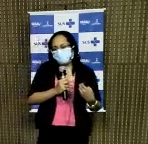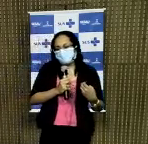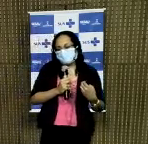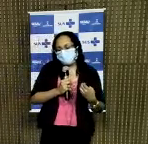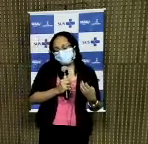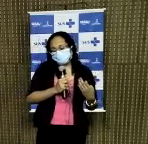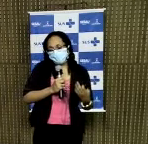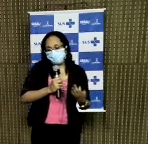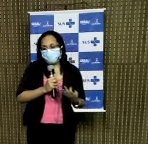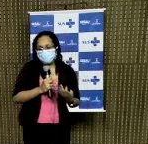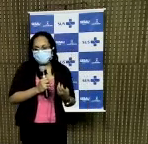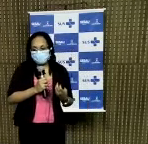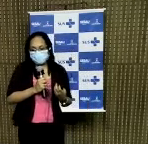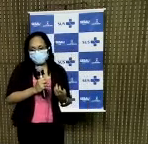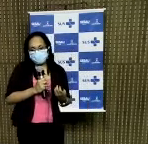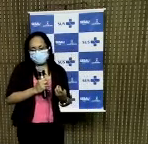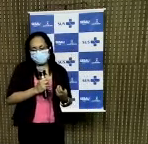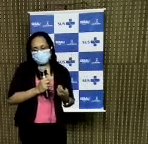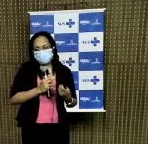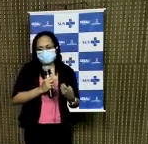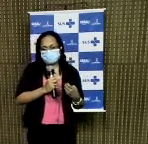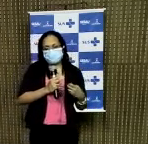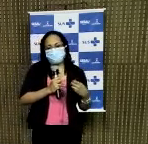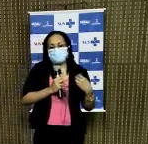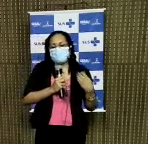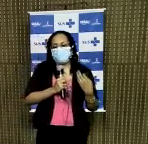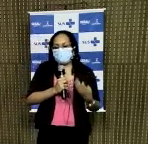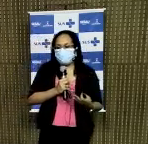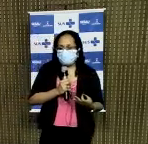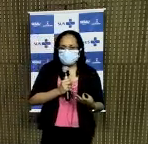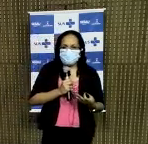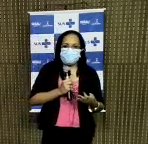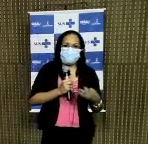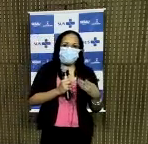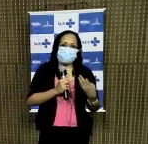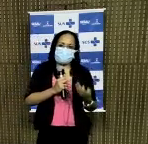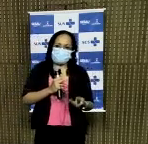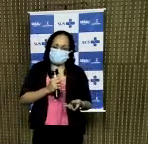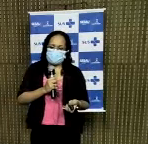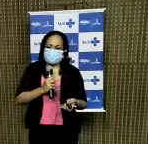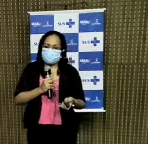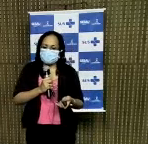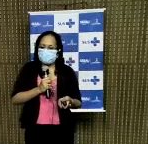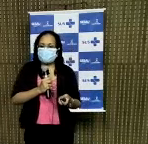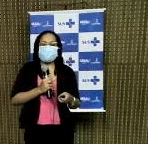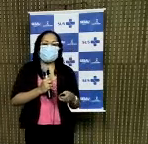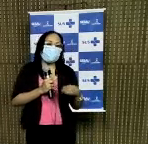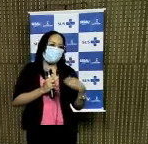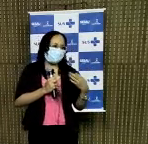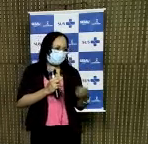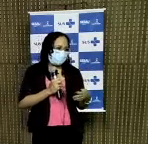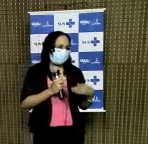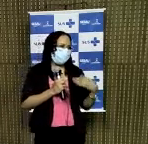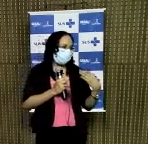detectar, assim, para que a gente não perca o vínculo, né, com a paciente. Com relação às ações, a gente pode elaborar um cronograma